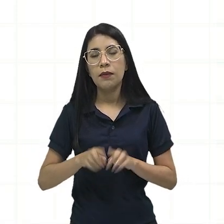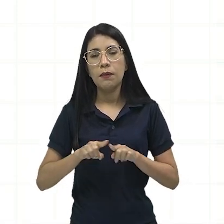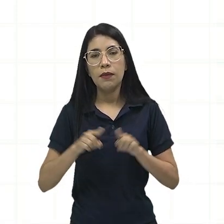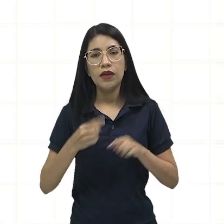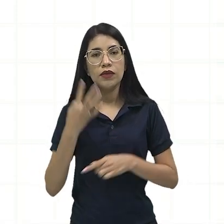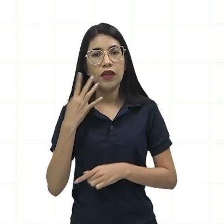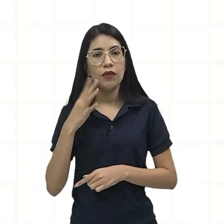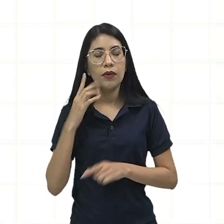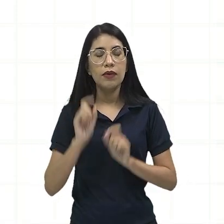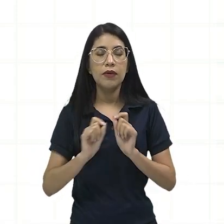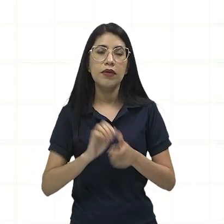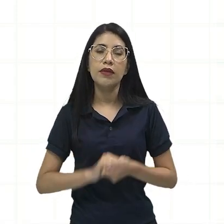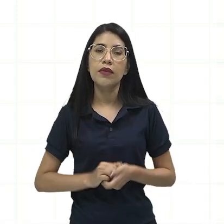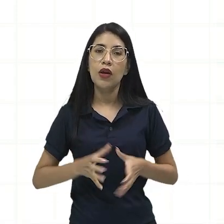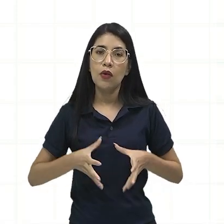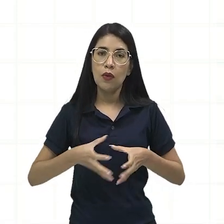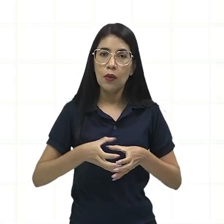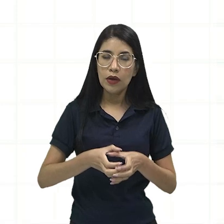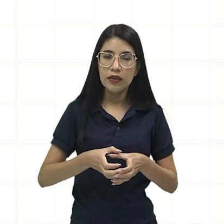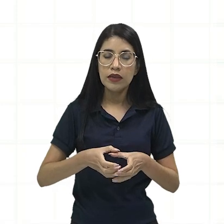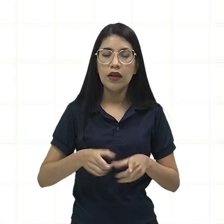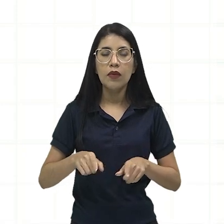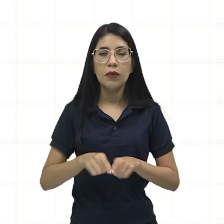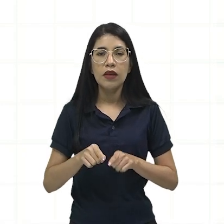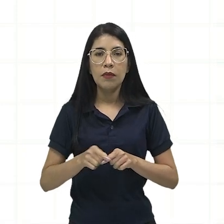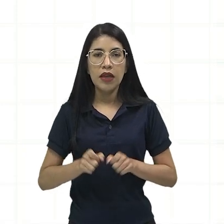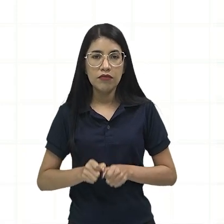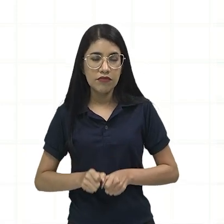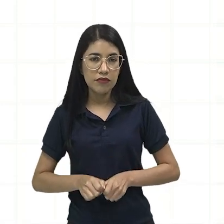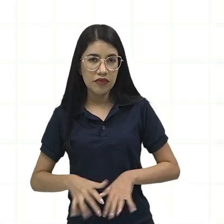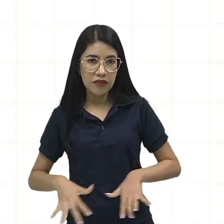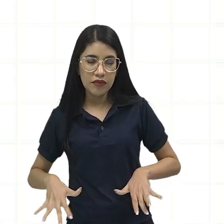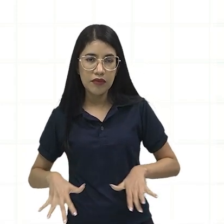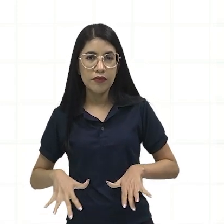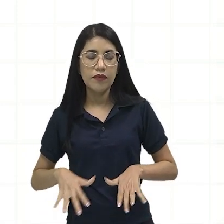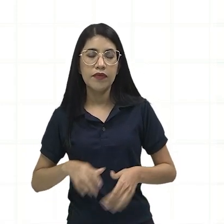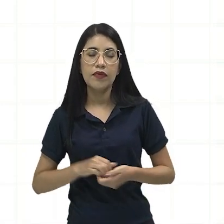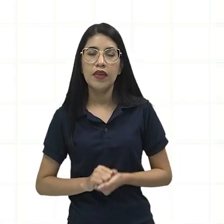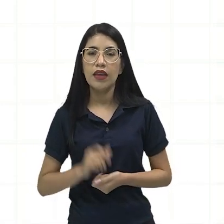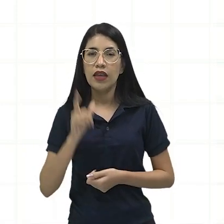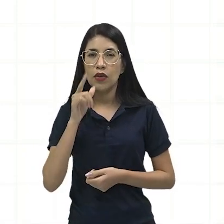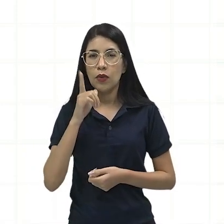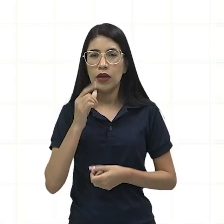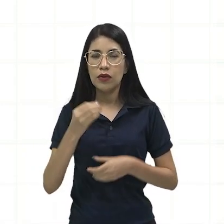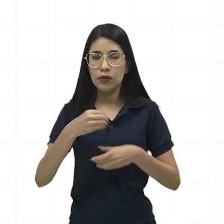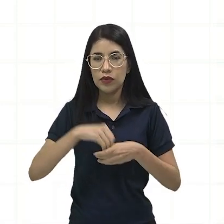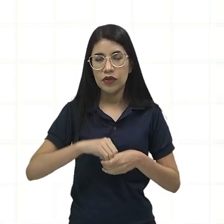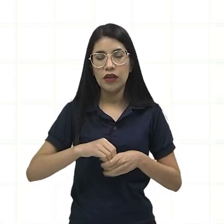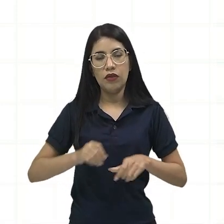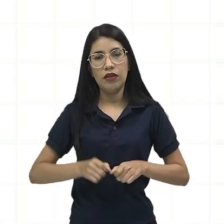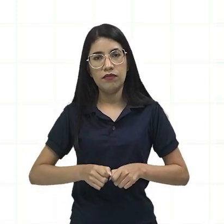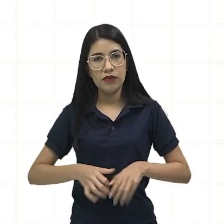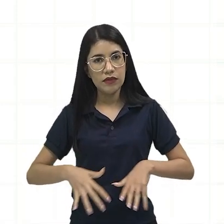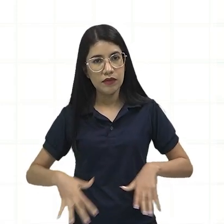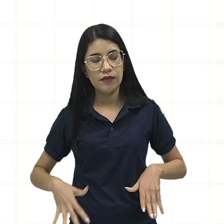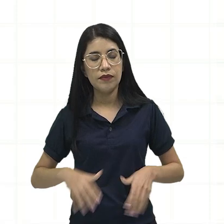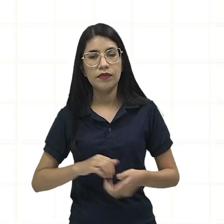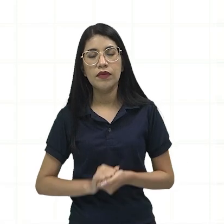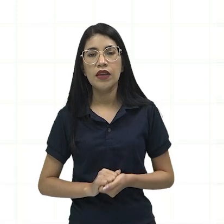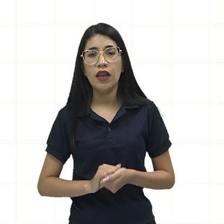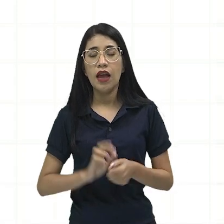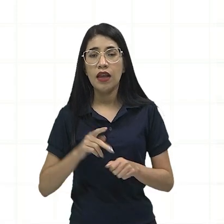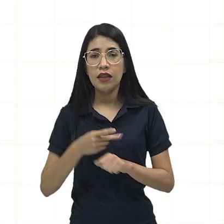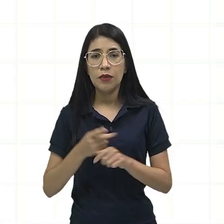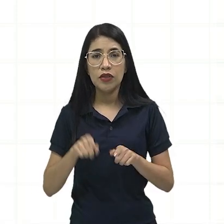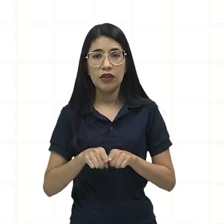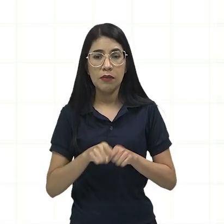é contração e rompimento da bolsa, onde é expelido o líquido amniótico. Após isso, a